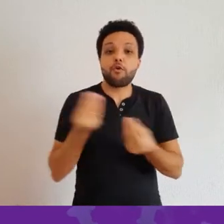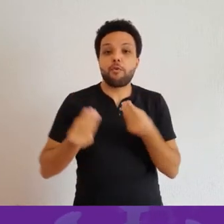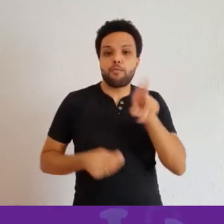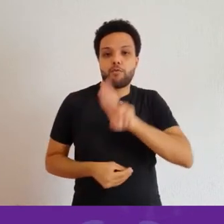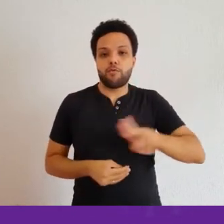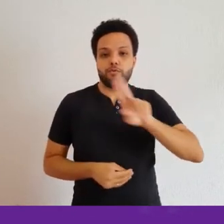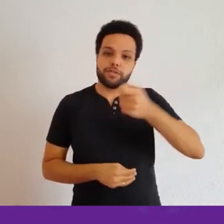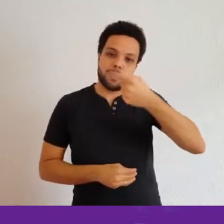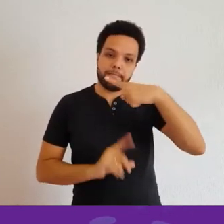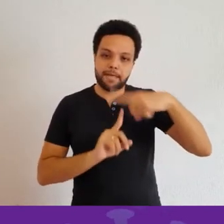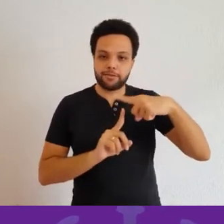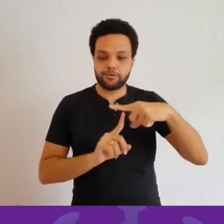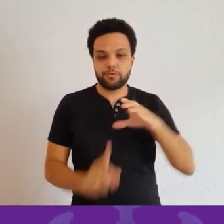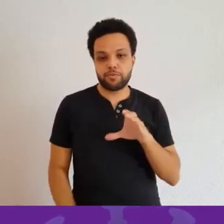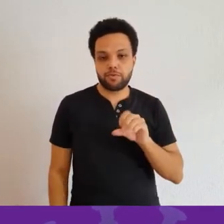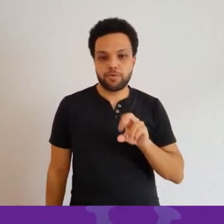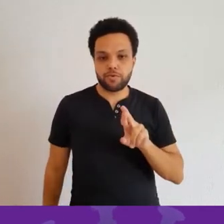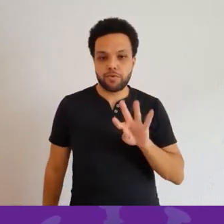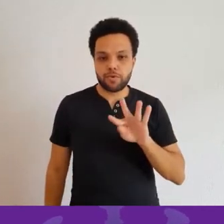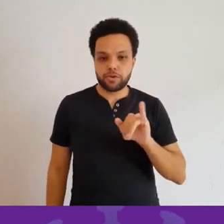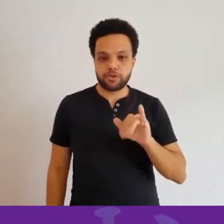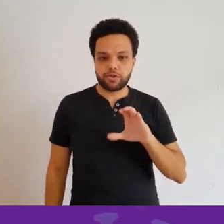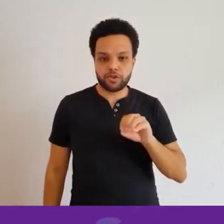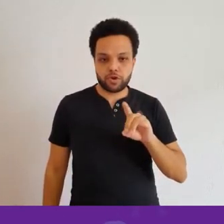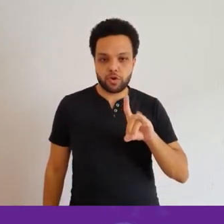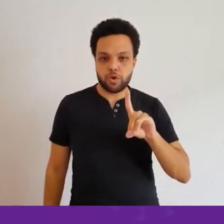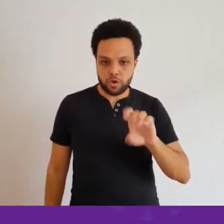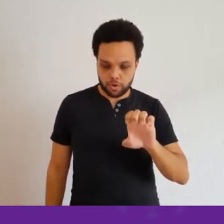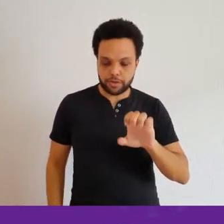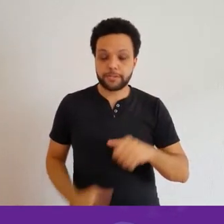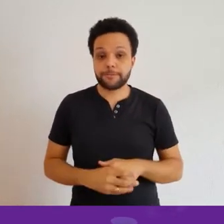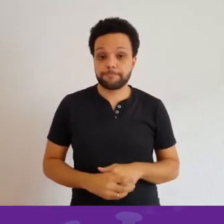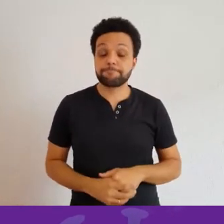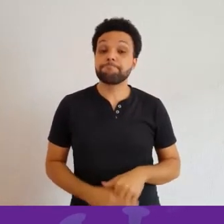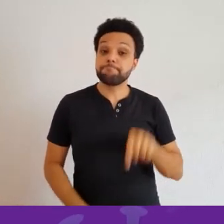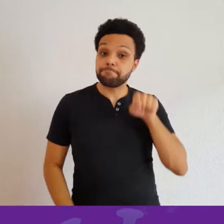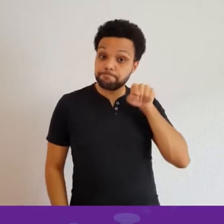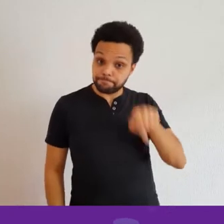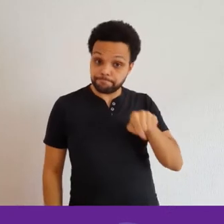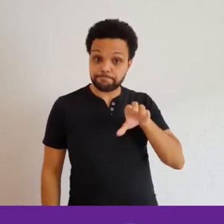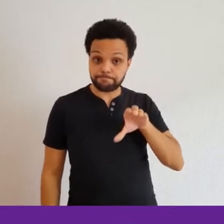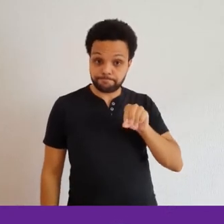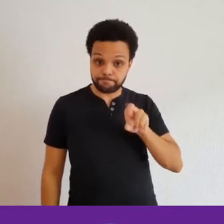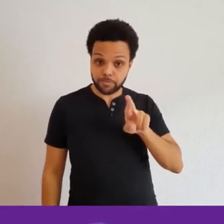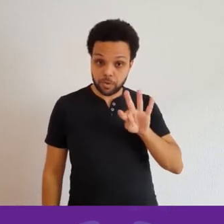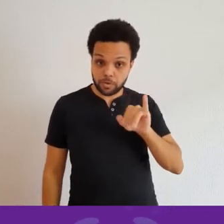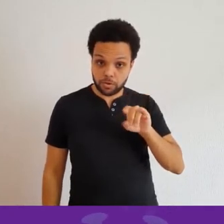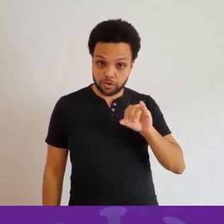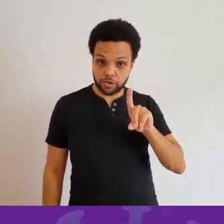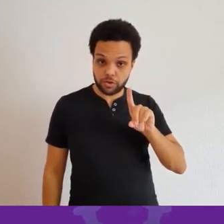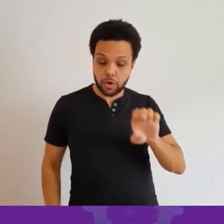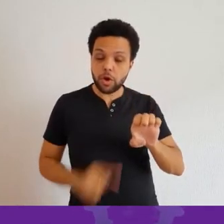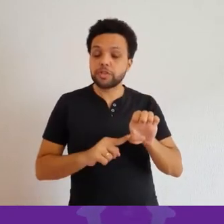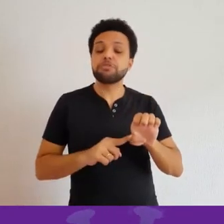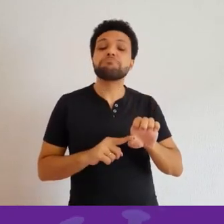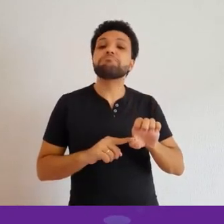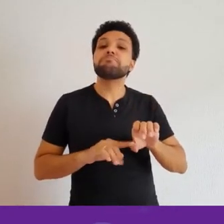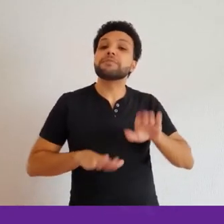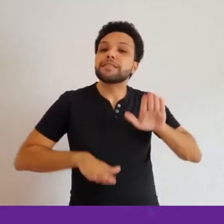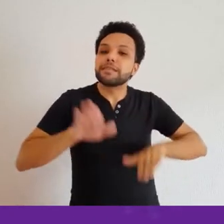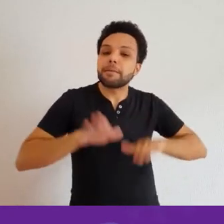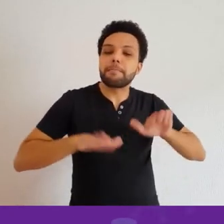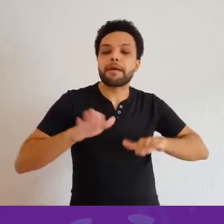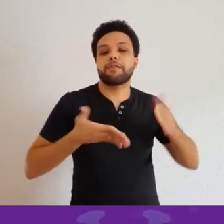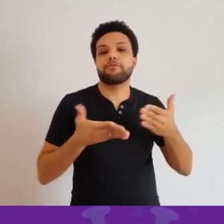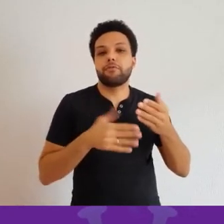a depender dos problemas que a pessoa tem o corticosteroide a depender do tempo de uso ea depender da dose